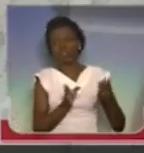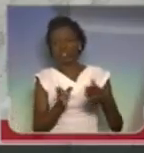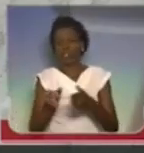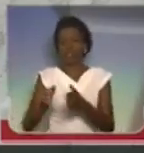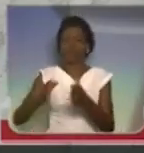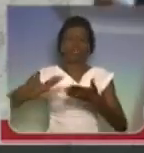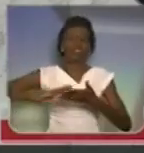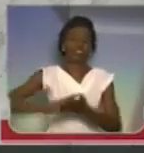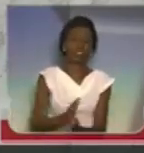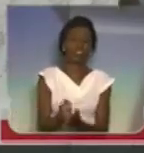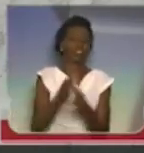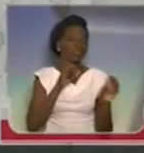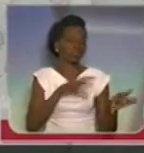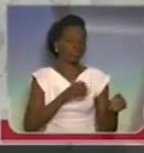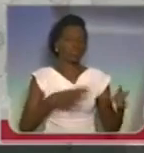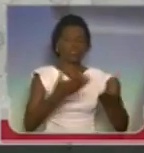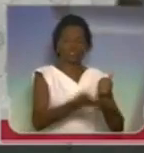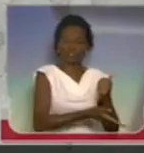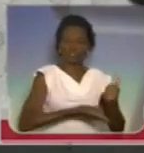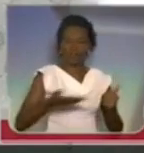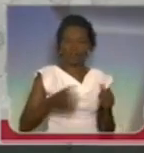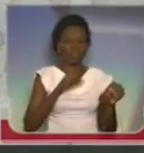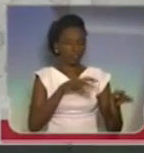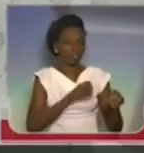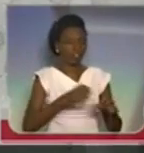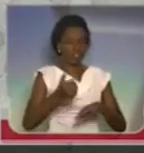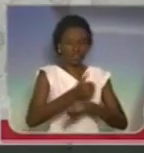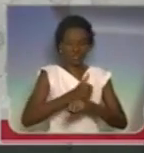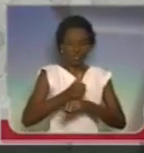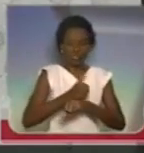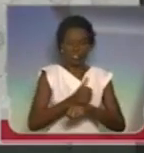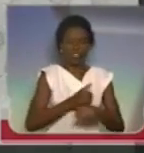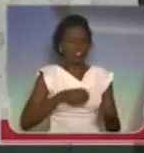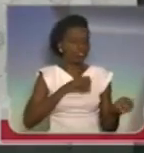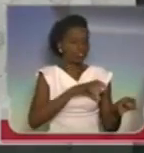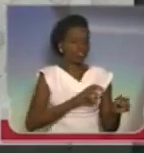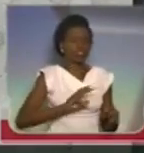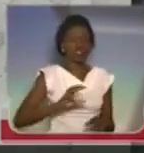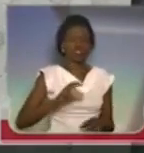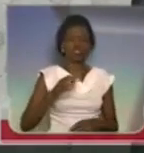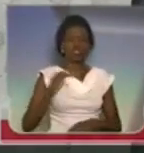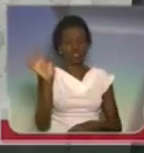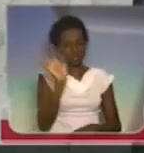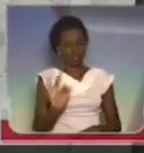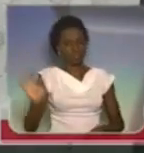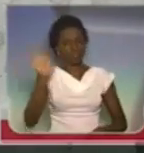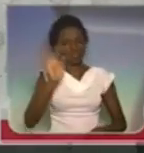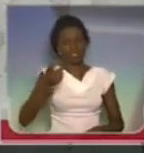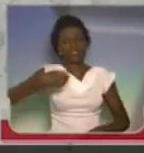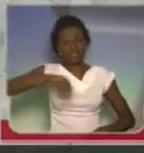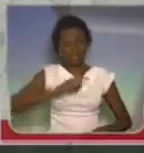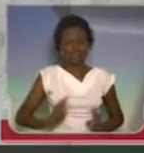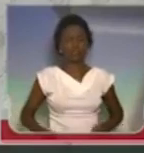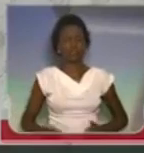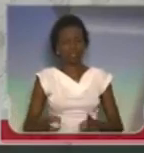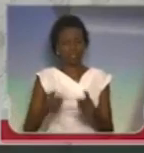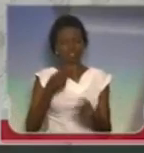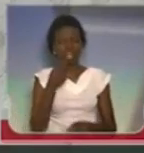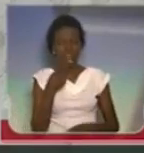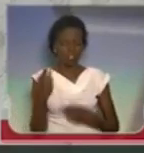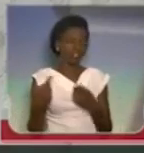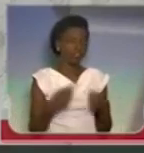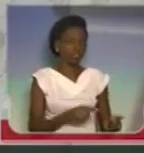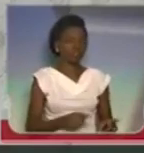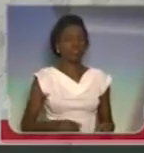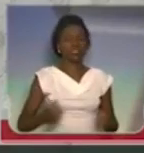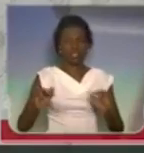Educação Básica do ensino profissionalizante e do ensino superior nós vamos continuar reagindo senhor presidente para concluir já dissemos